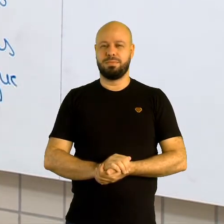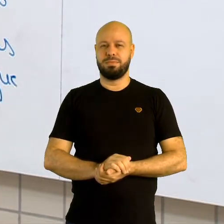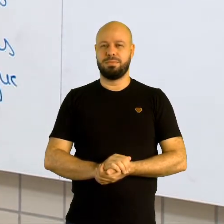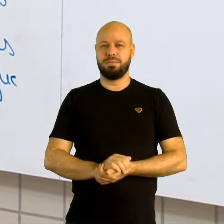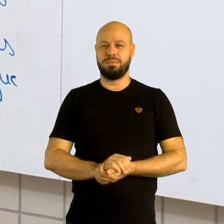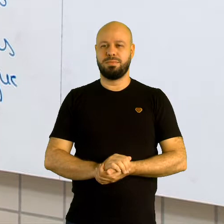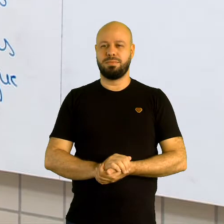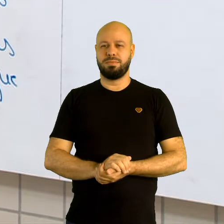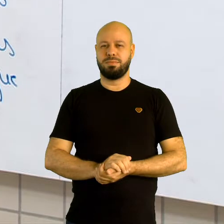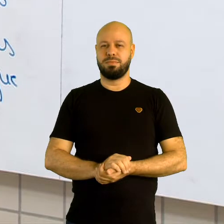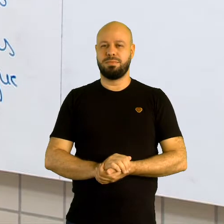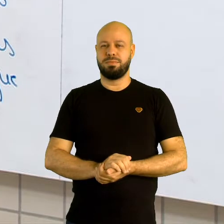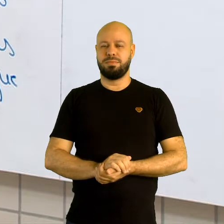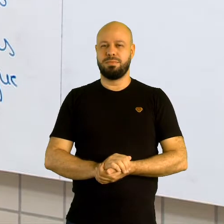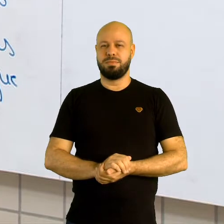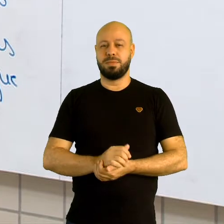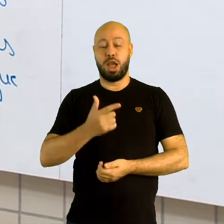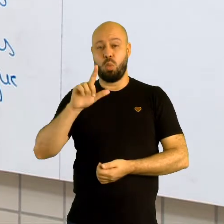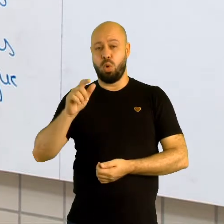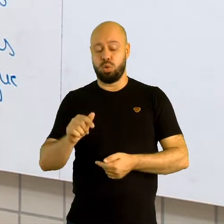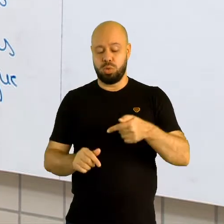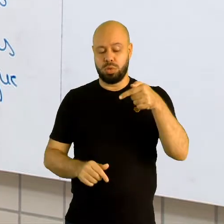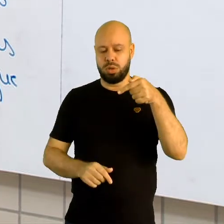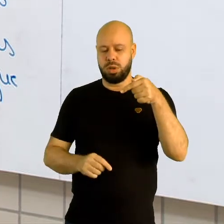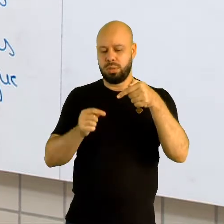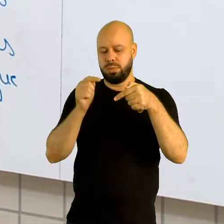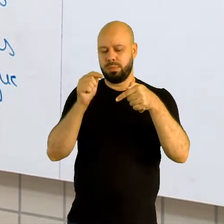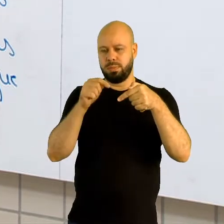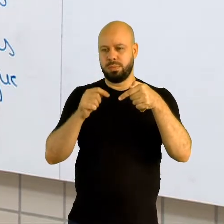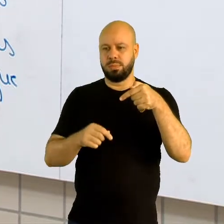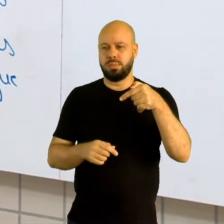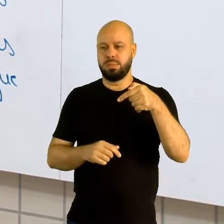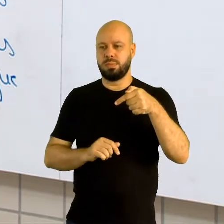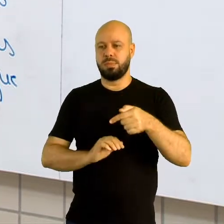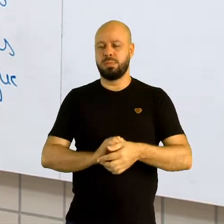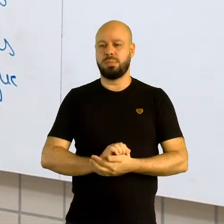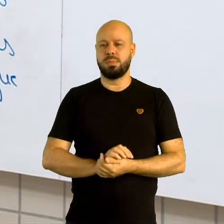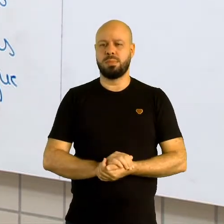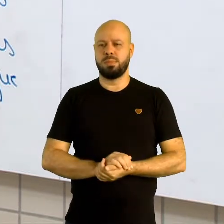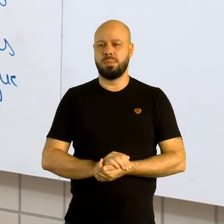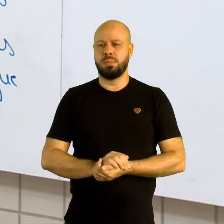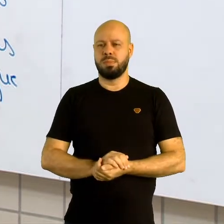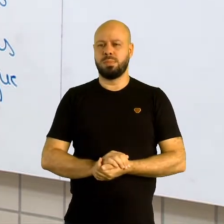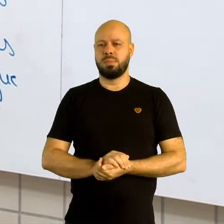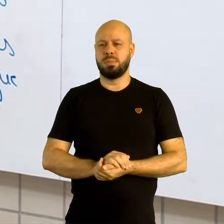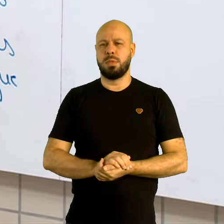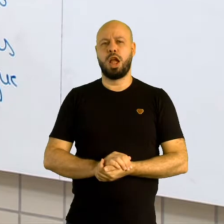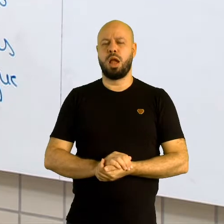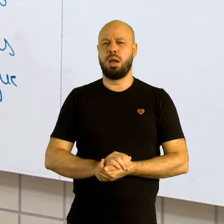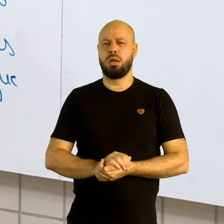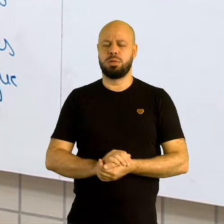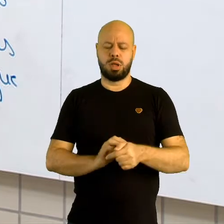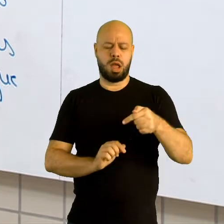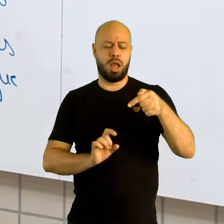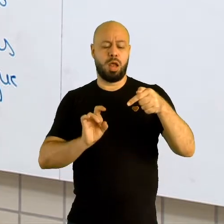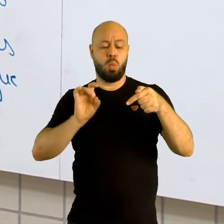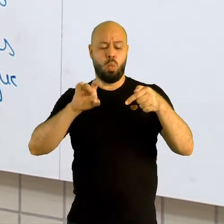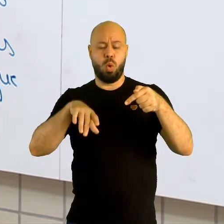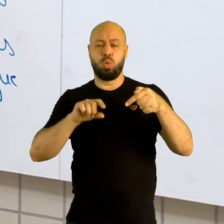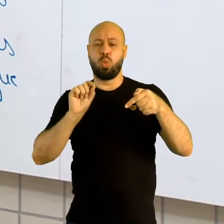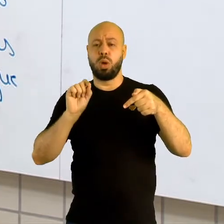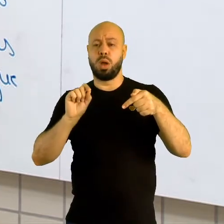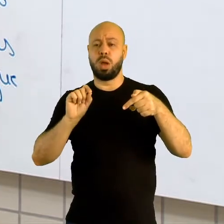E vamos conhecer aí o último. Então temos o último how.